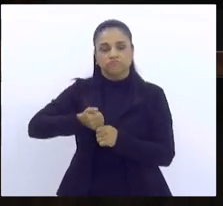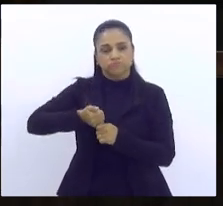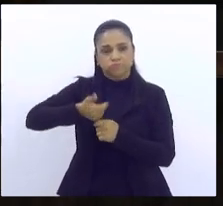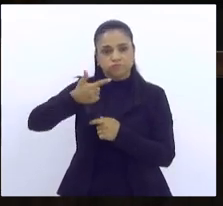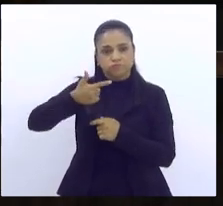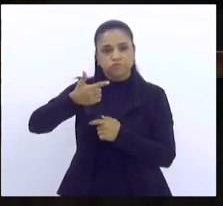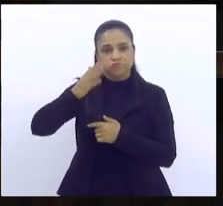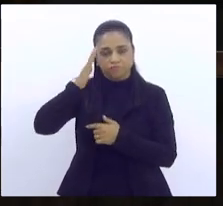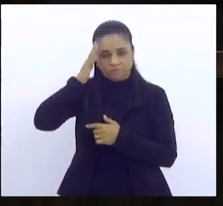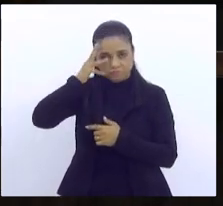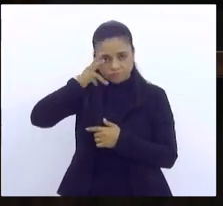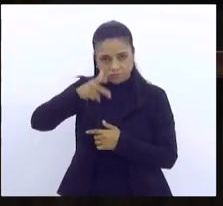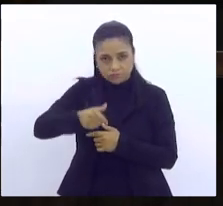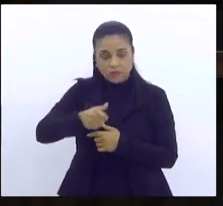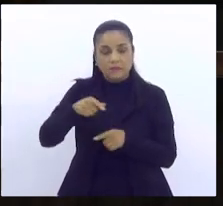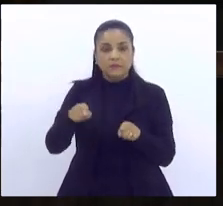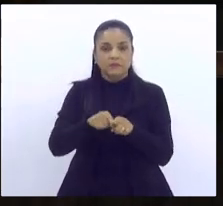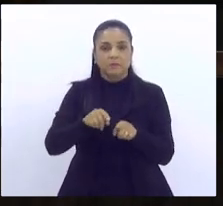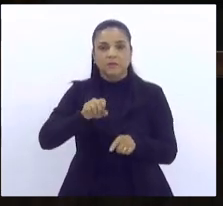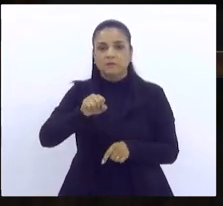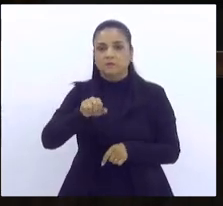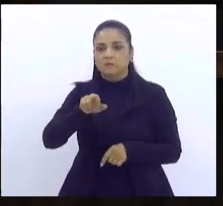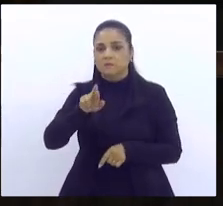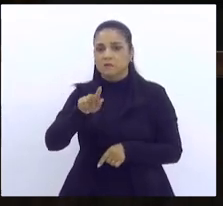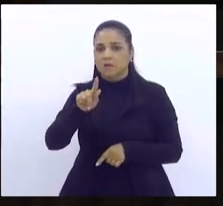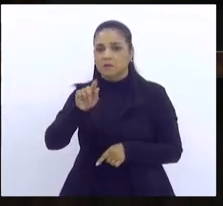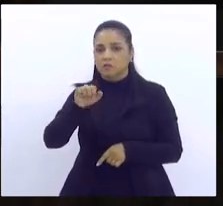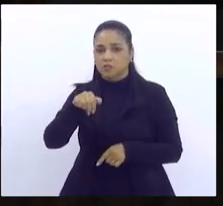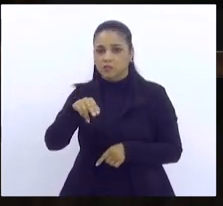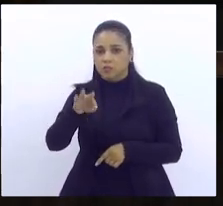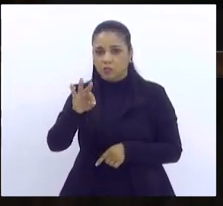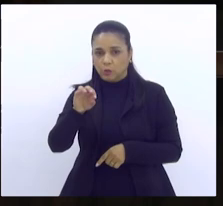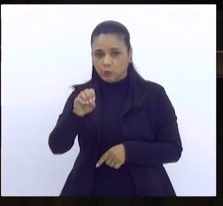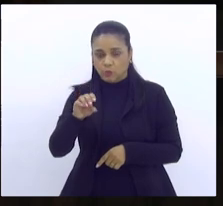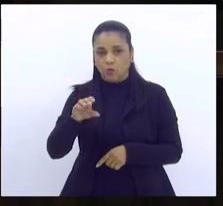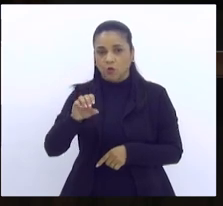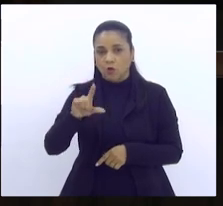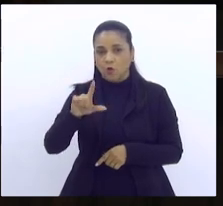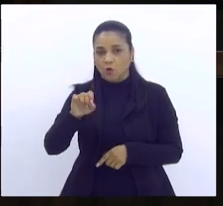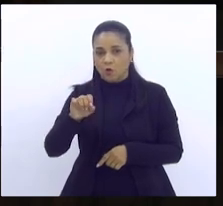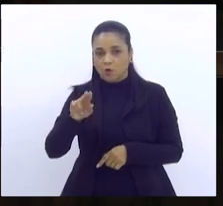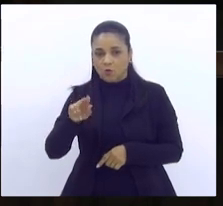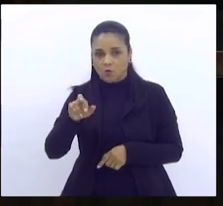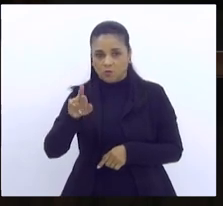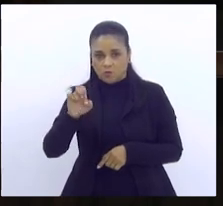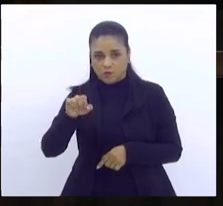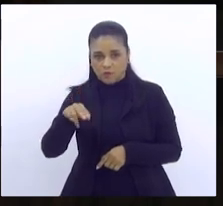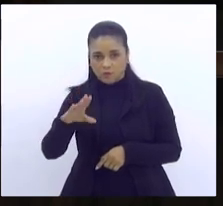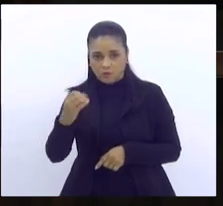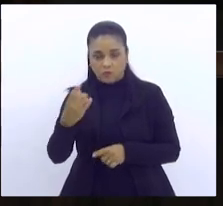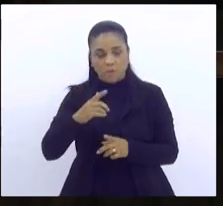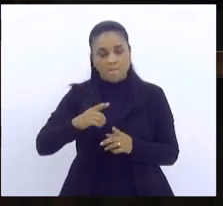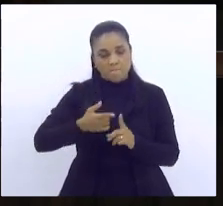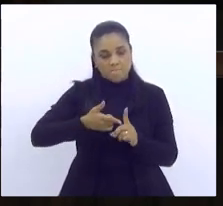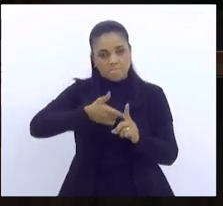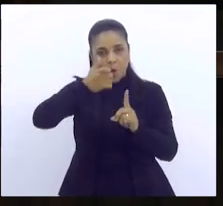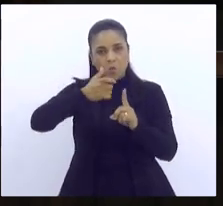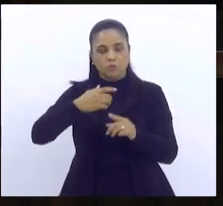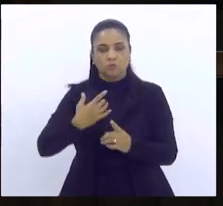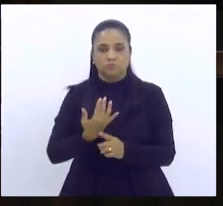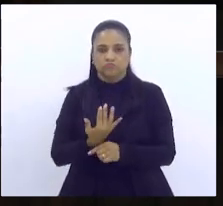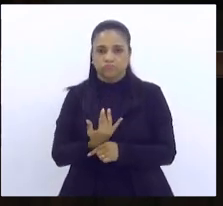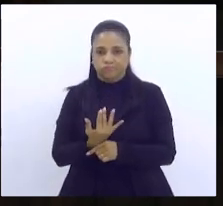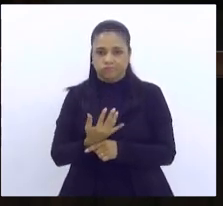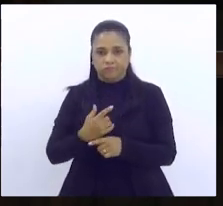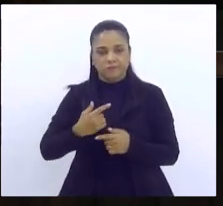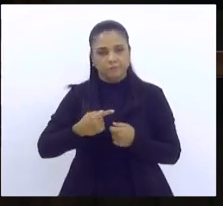para o policial Sargento Sérgio Lourenço, que foi também executado no município de Duque de Caxias. Em